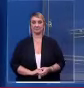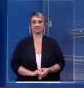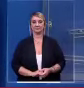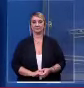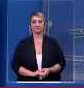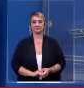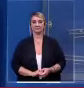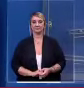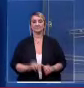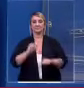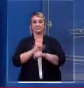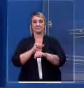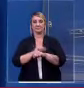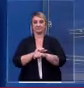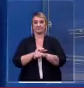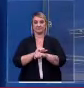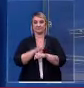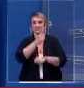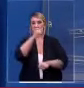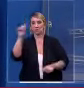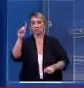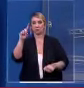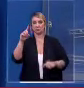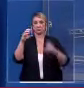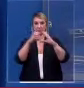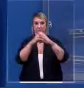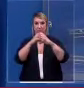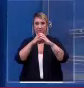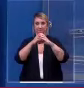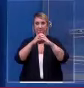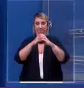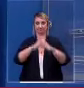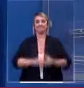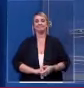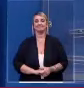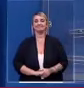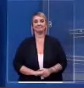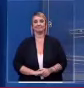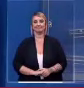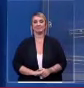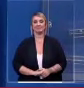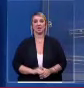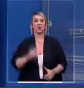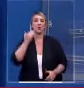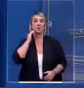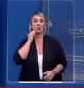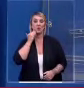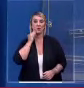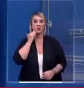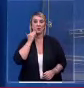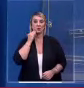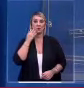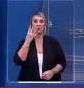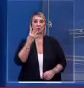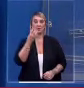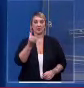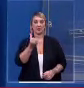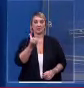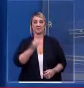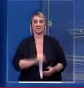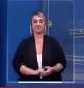Vamos aguardar o sexto e último número do segundo sorteio da dupla cena. Bola rosa, número